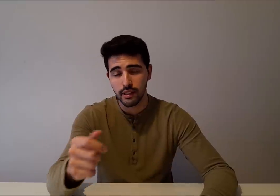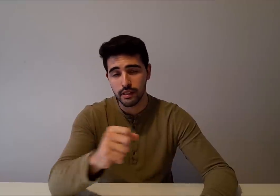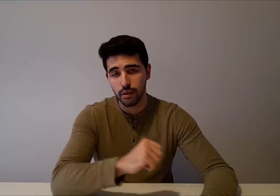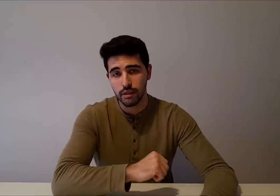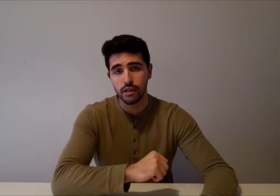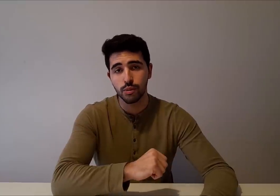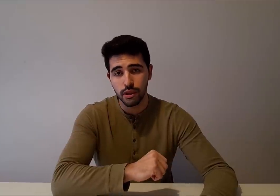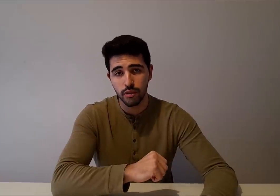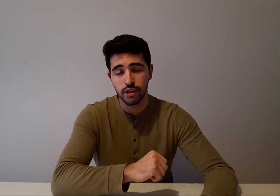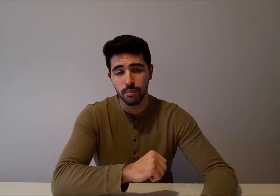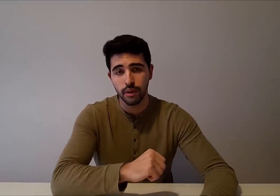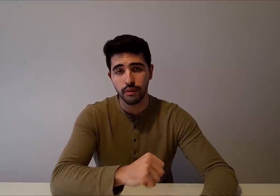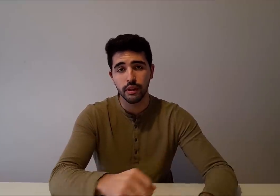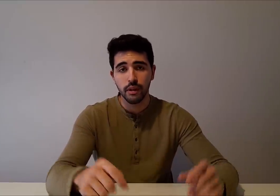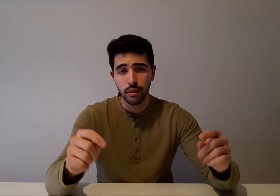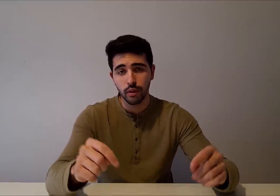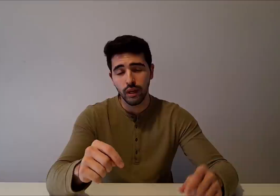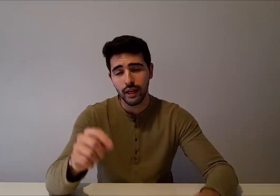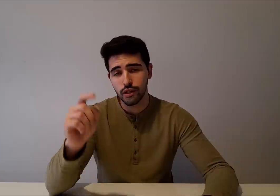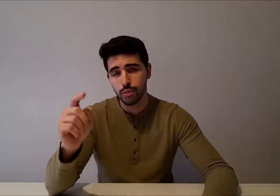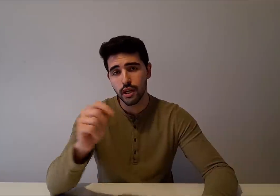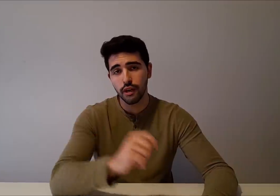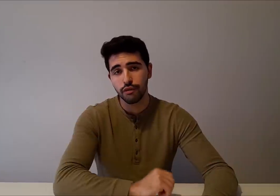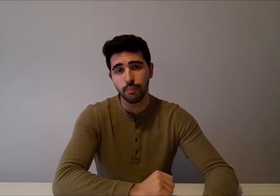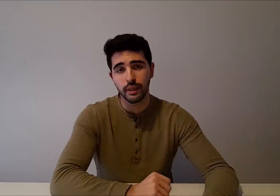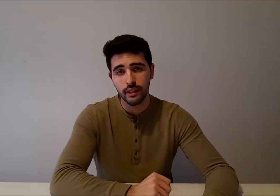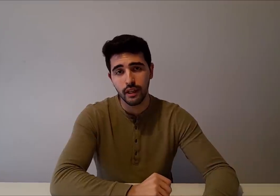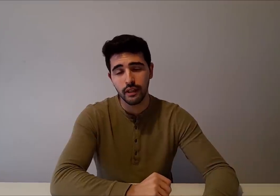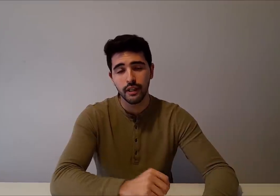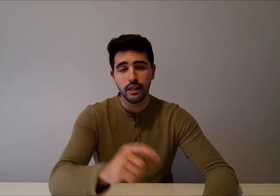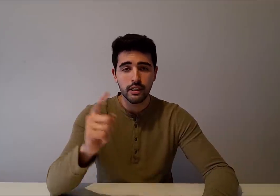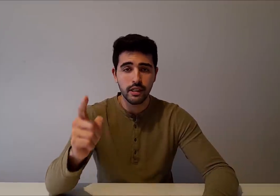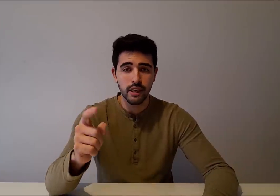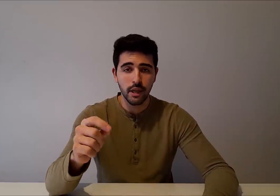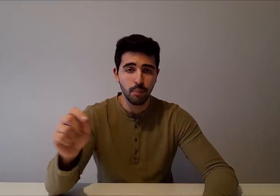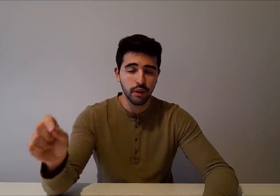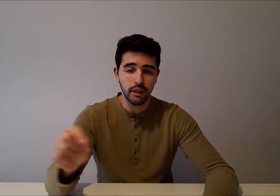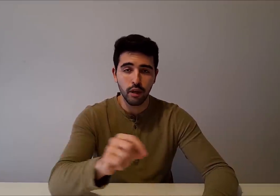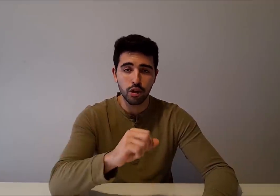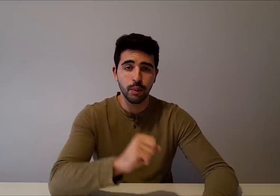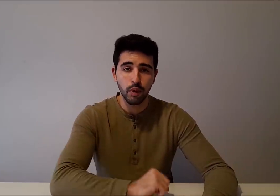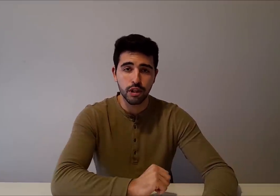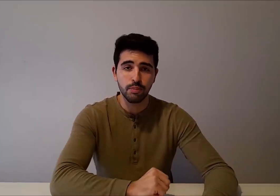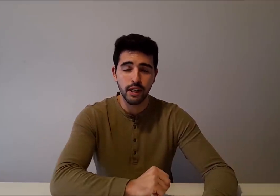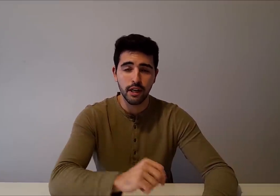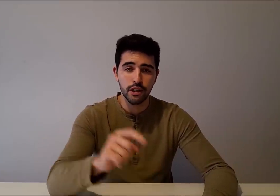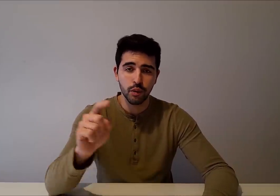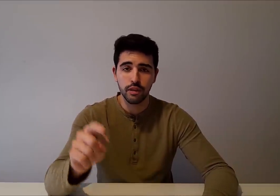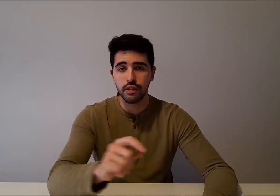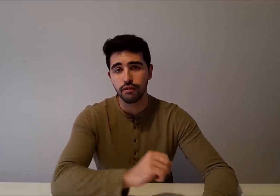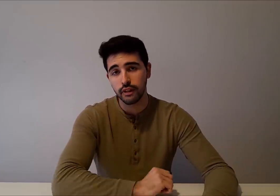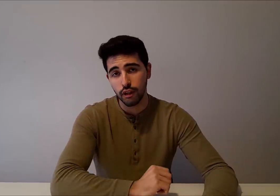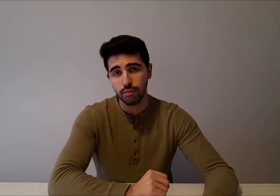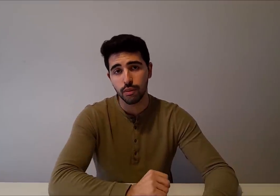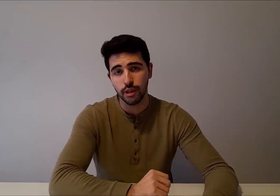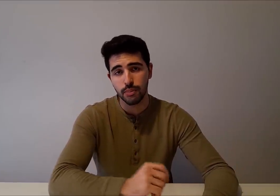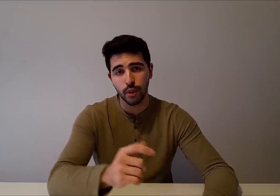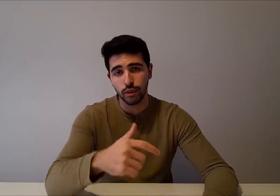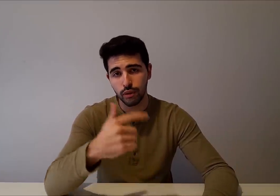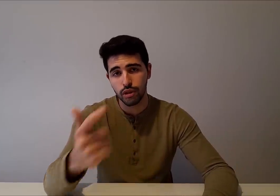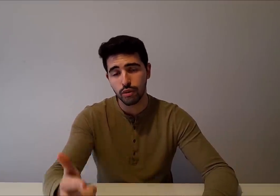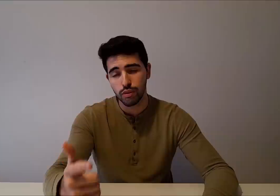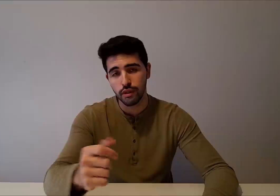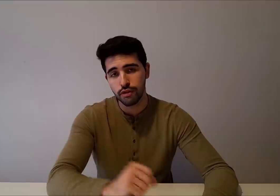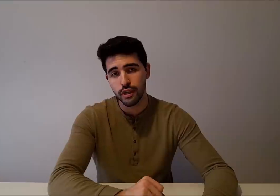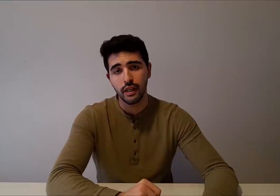para ele andar 700 € em subsídio de desemprego então like subscrevam partilhem Se quiserem podem aderir aos pacotes especiais dois em 99 por